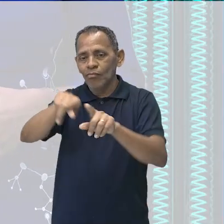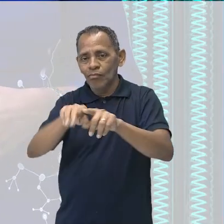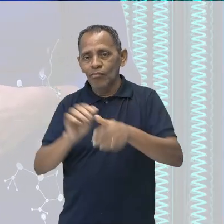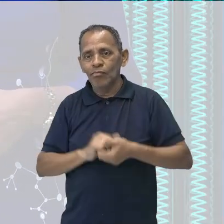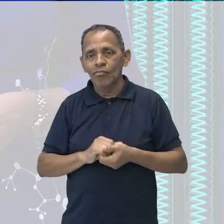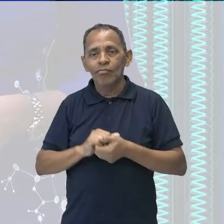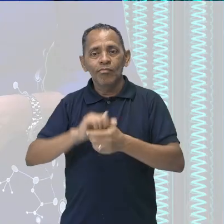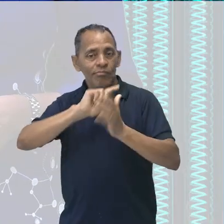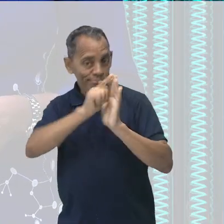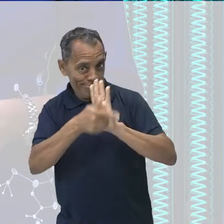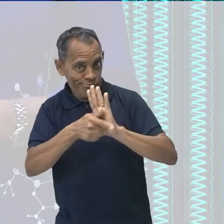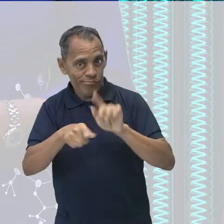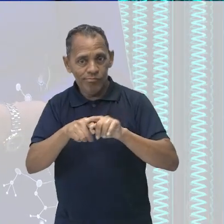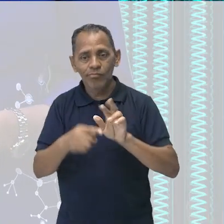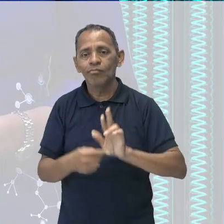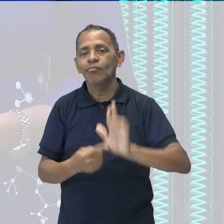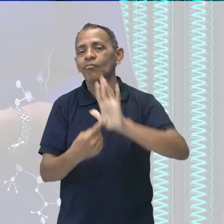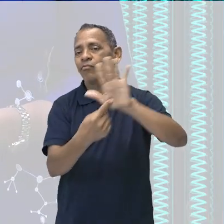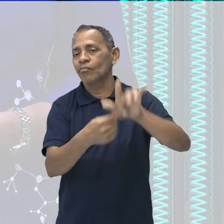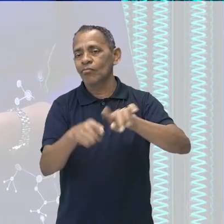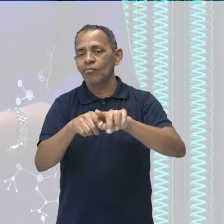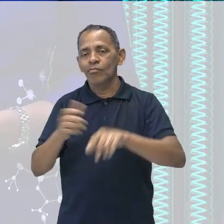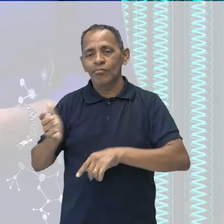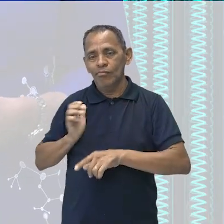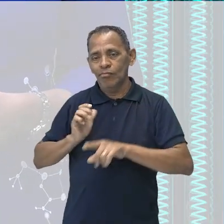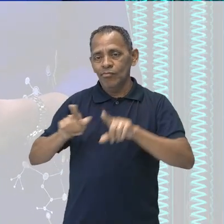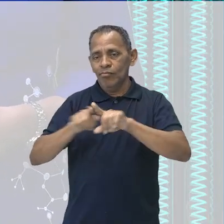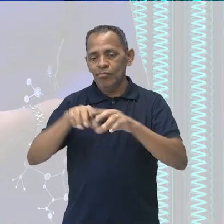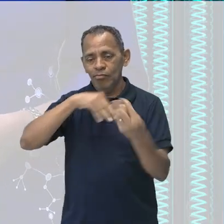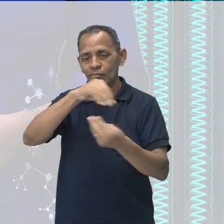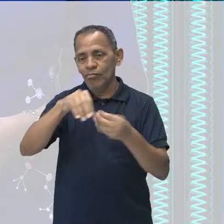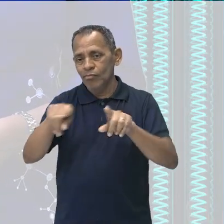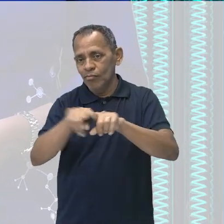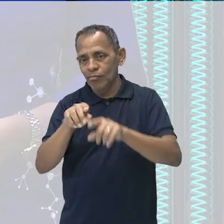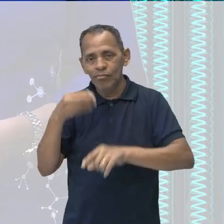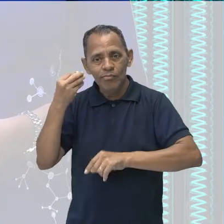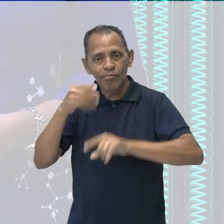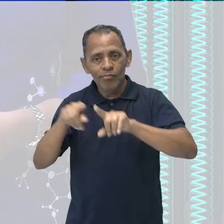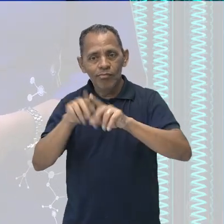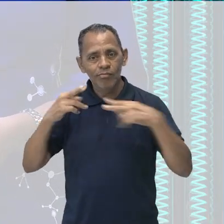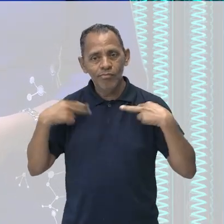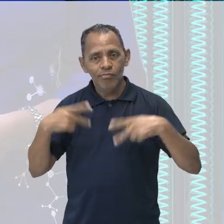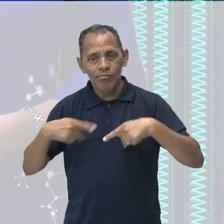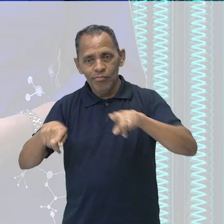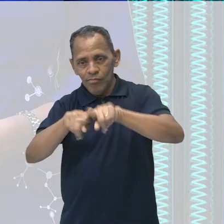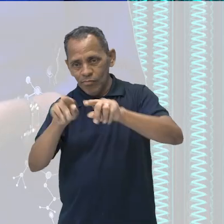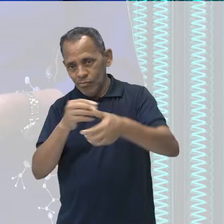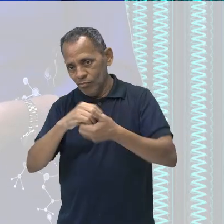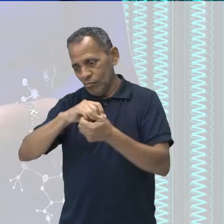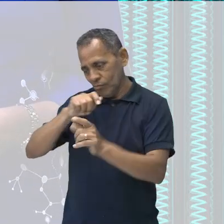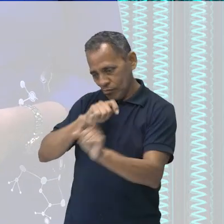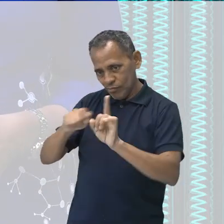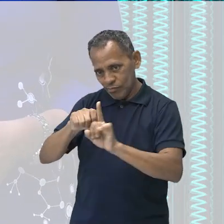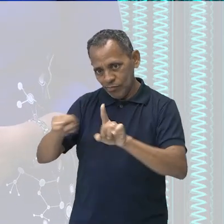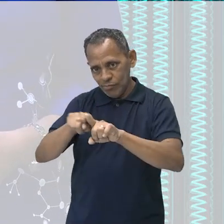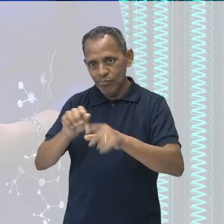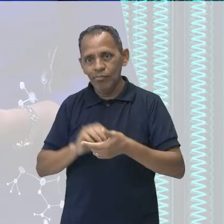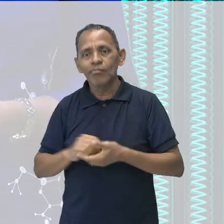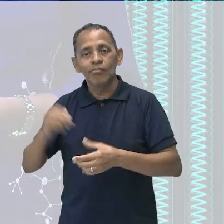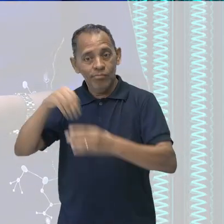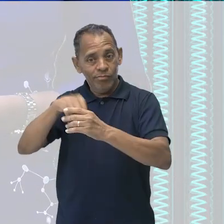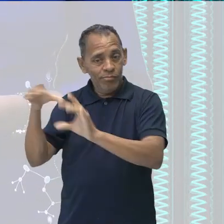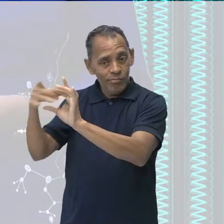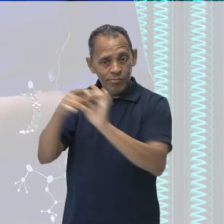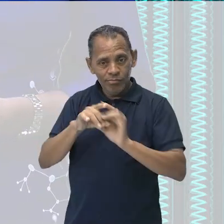redor do mundo. Esses gêneros refletem a riqueza e a complexidade das experiências humanas